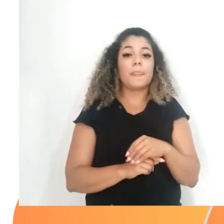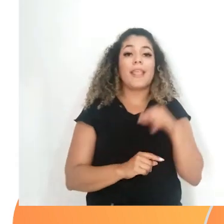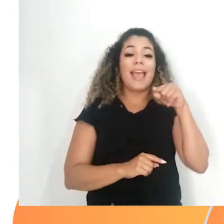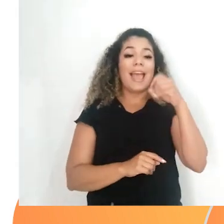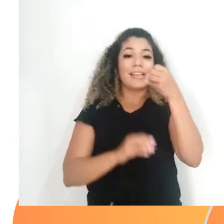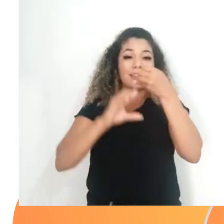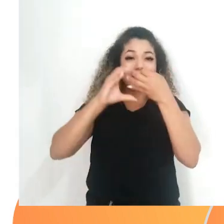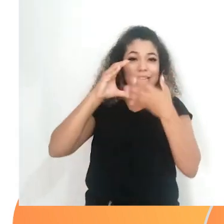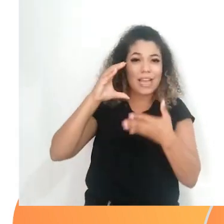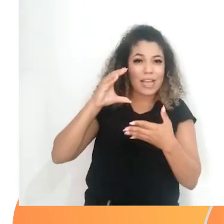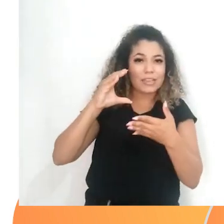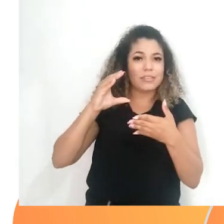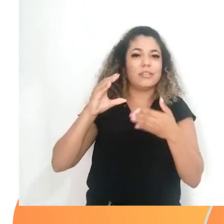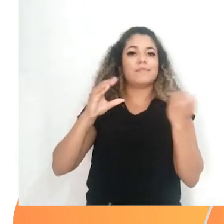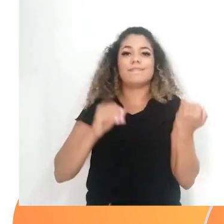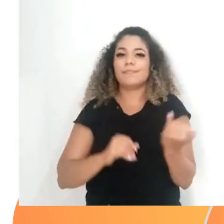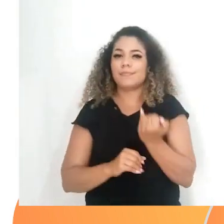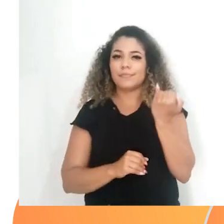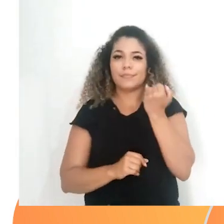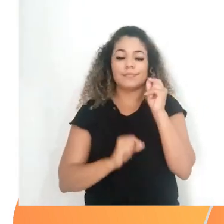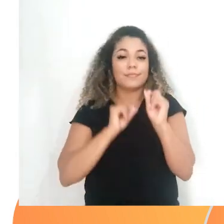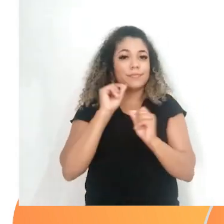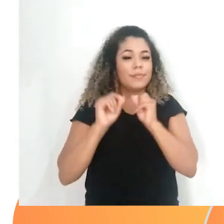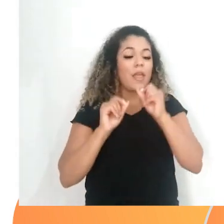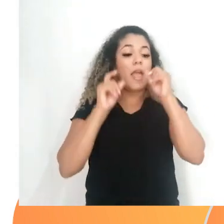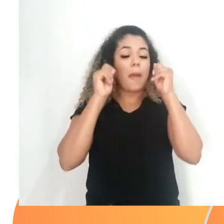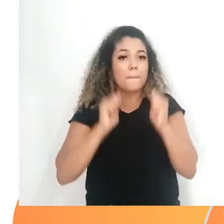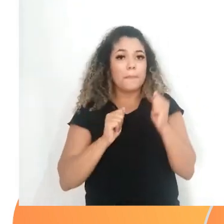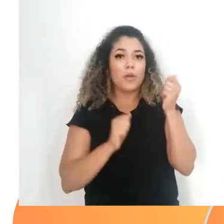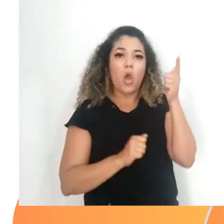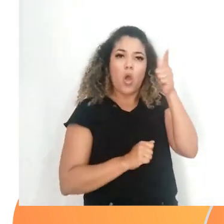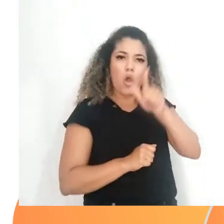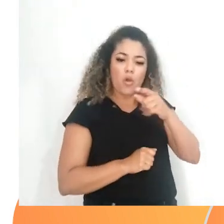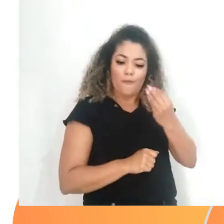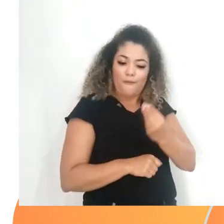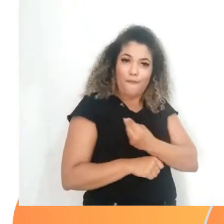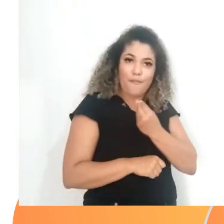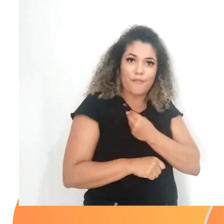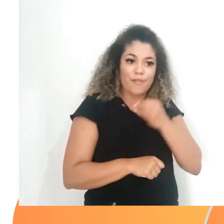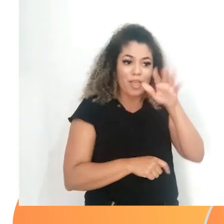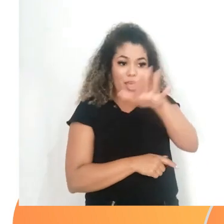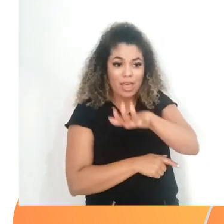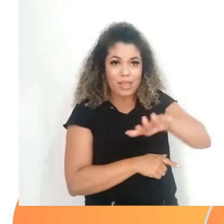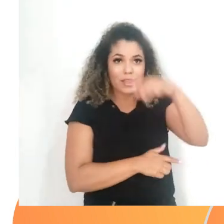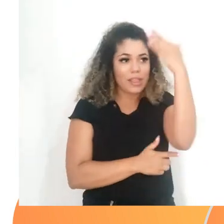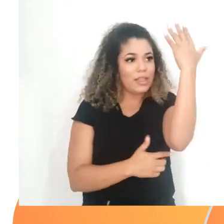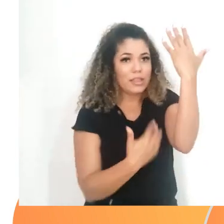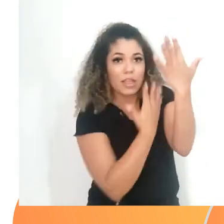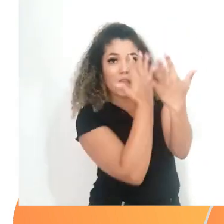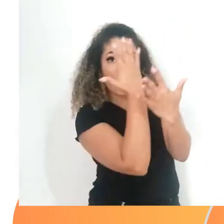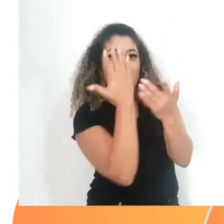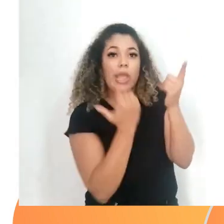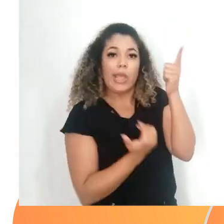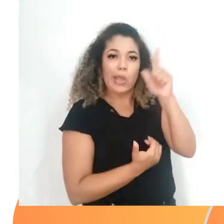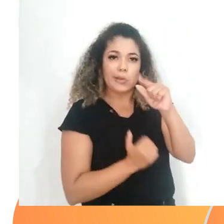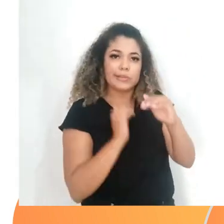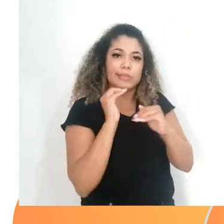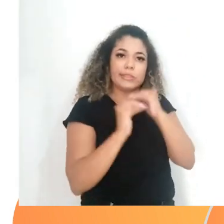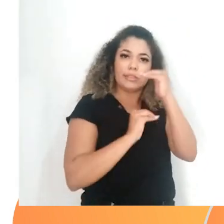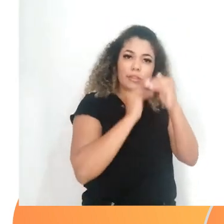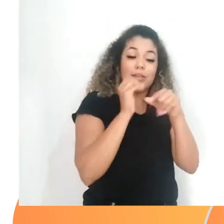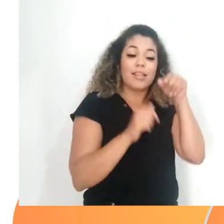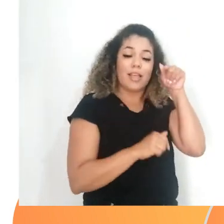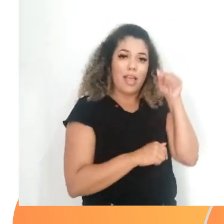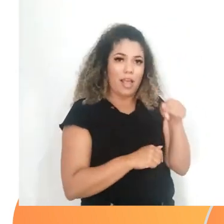Essas características são importantíssimas para que eles consigam viver nesse ambiente e sobreviver